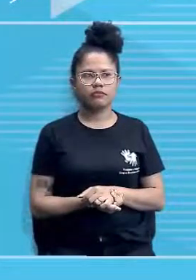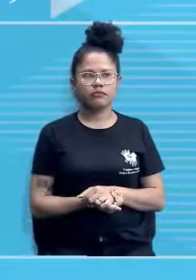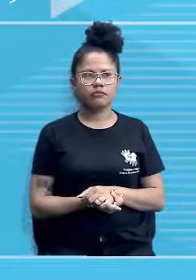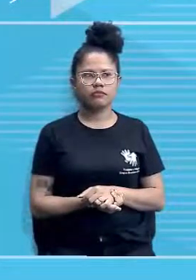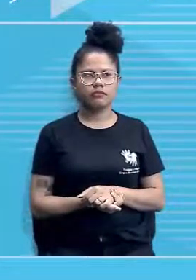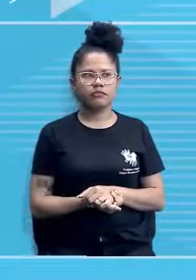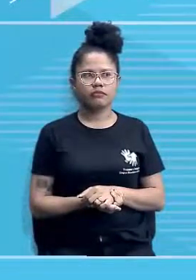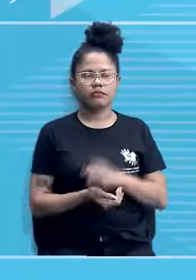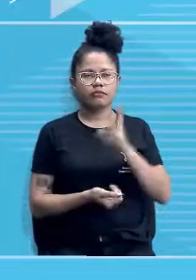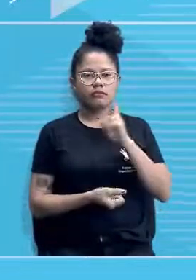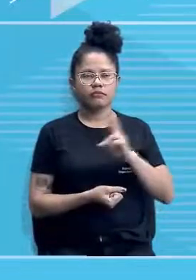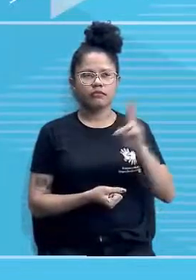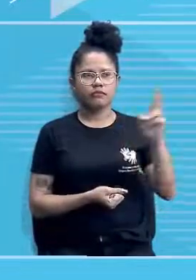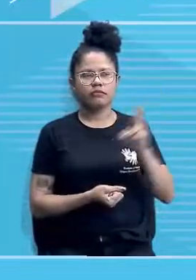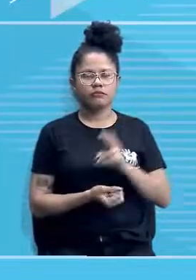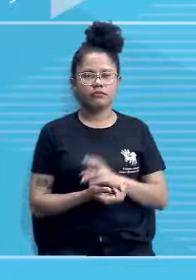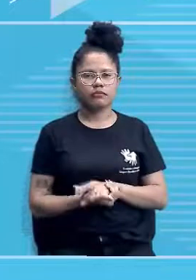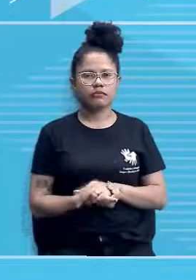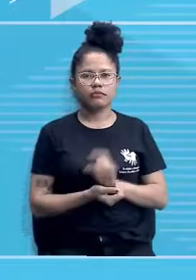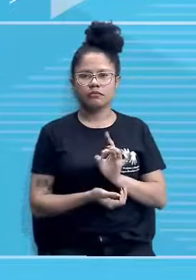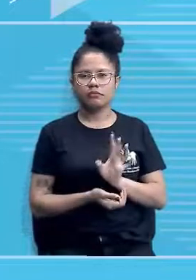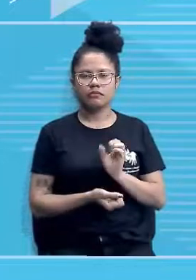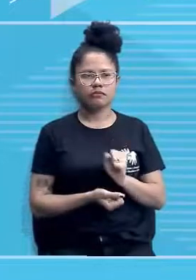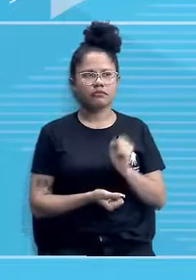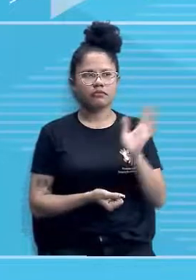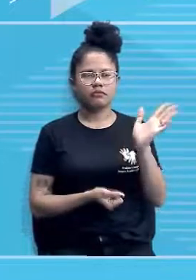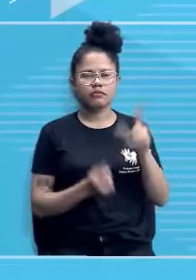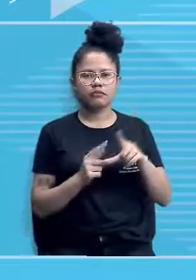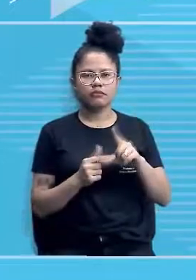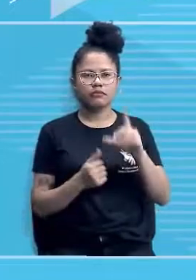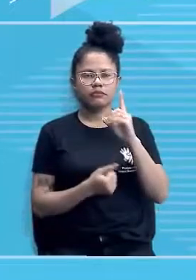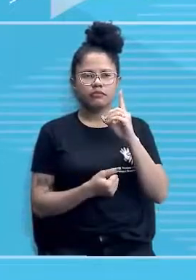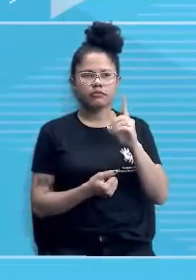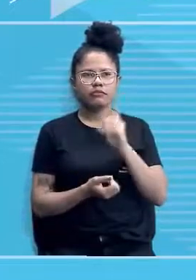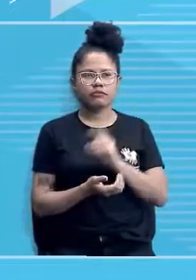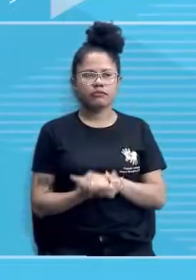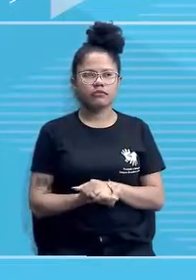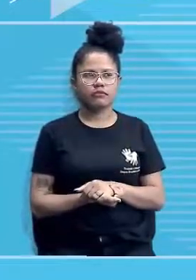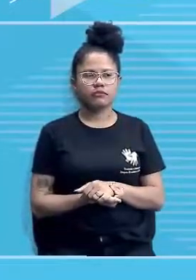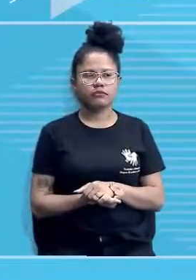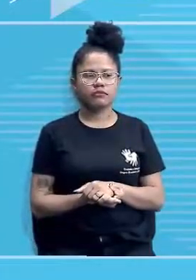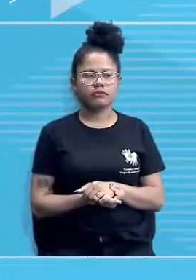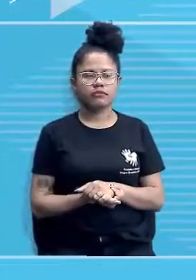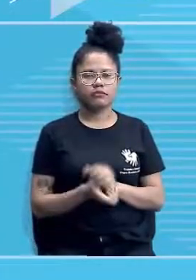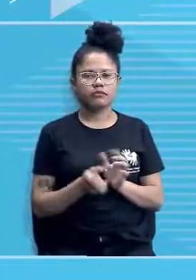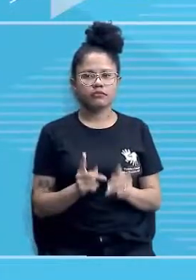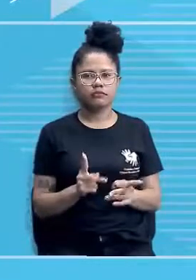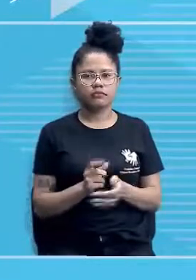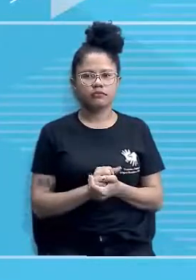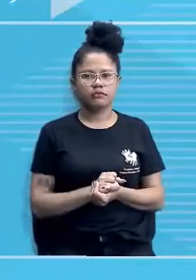portanto a resposta aí só pode ser a letra B fenol tá